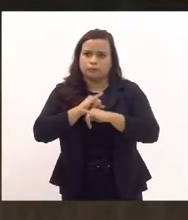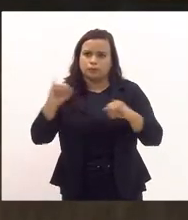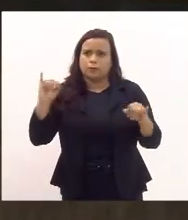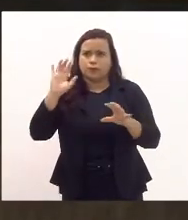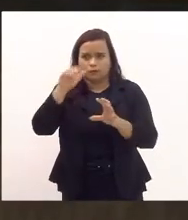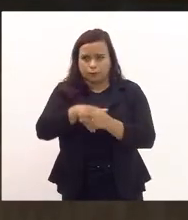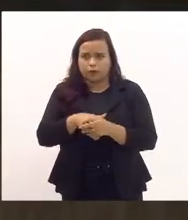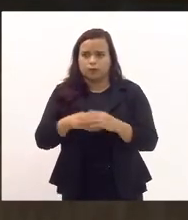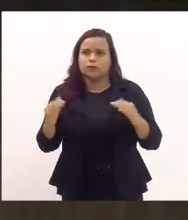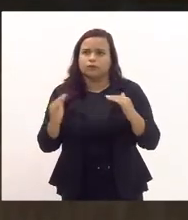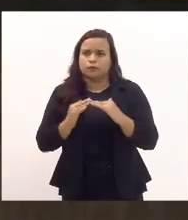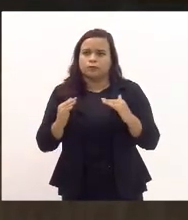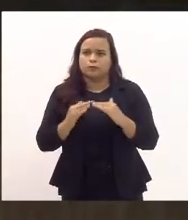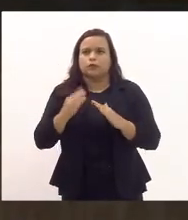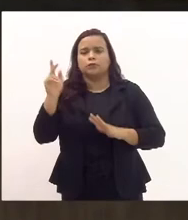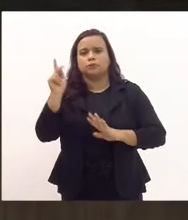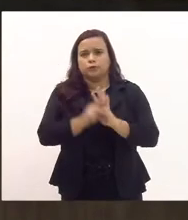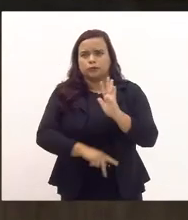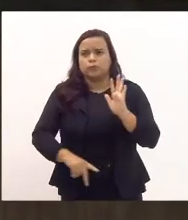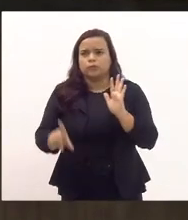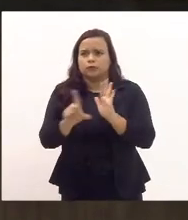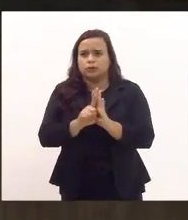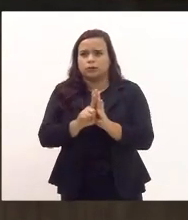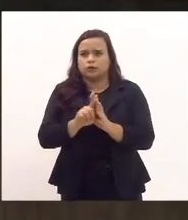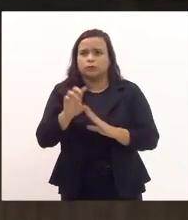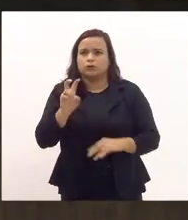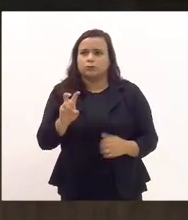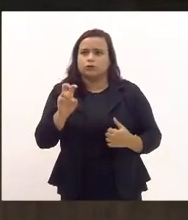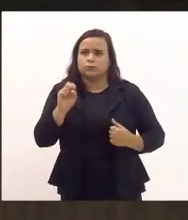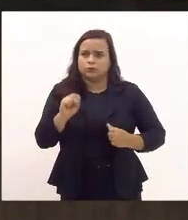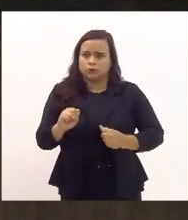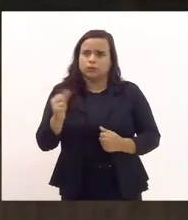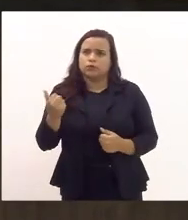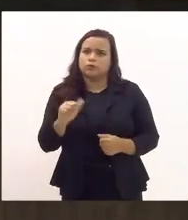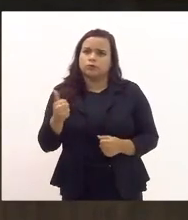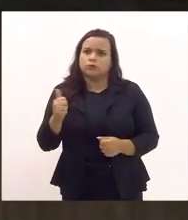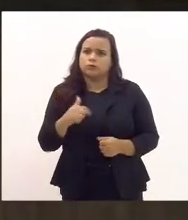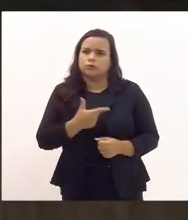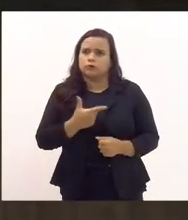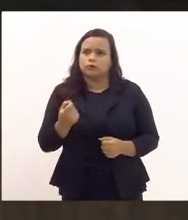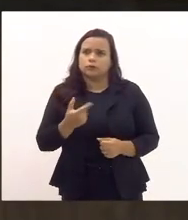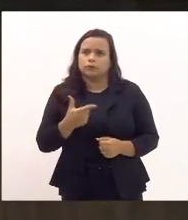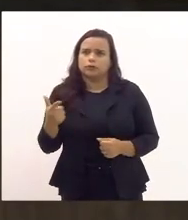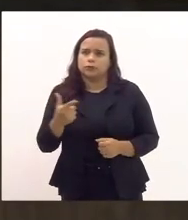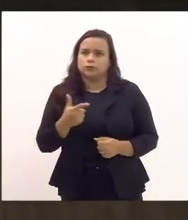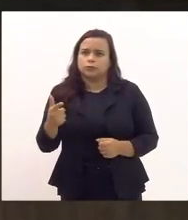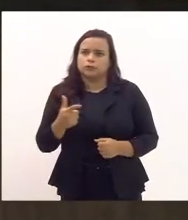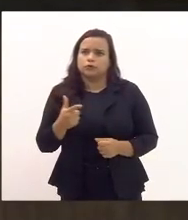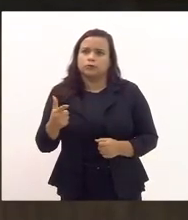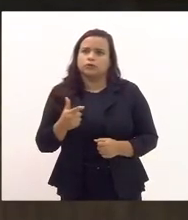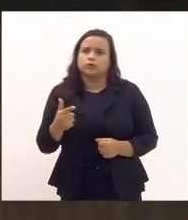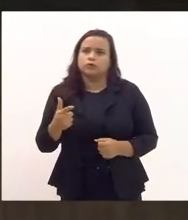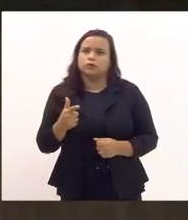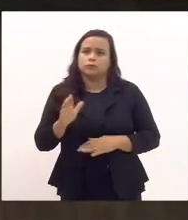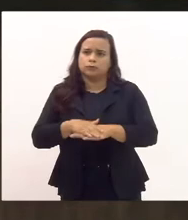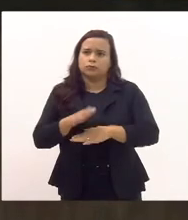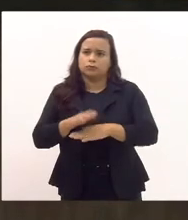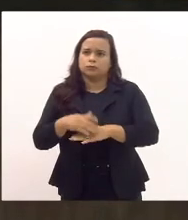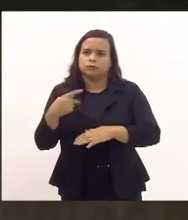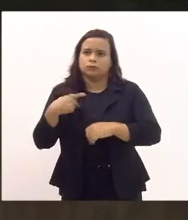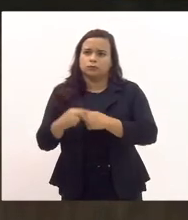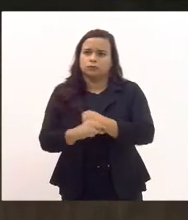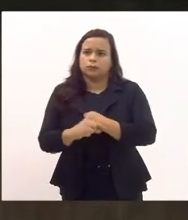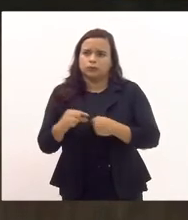meu voto favorável ao projeto de lei 5811 de 2022 de minha